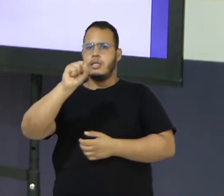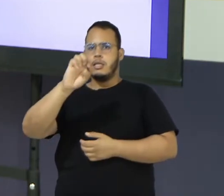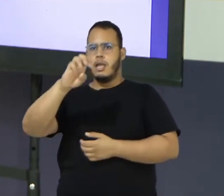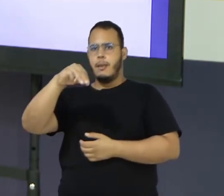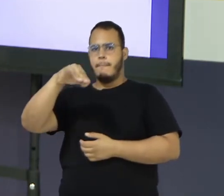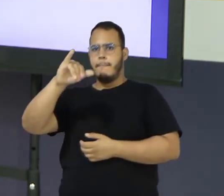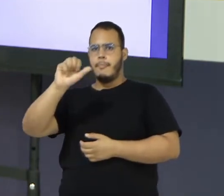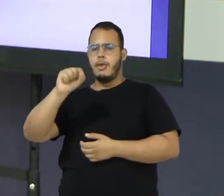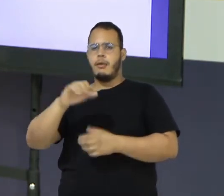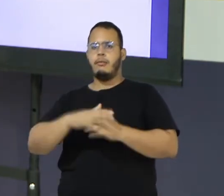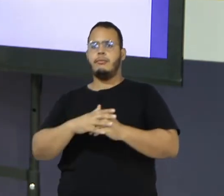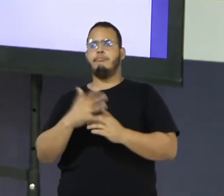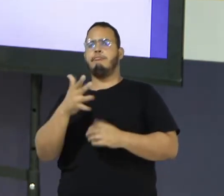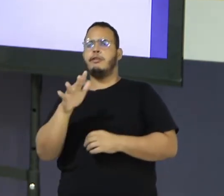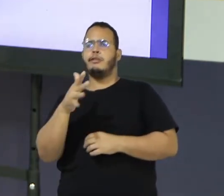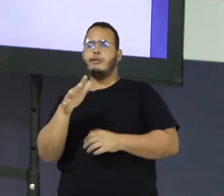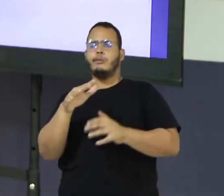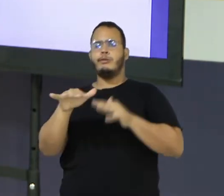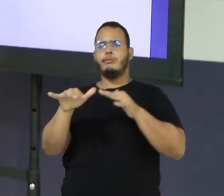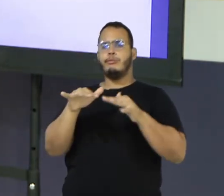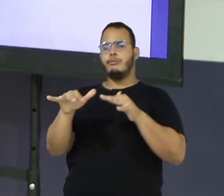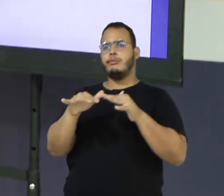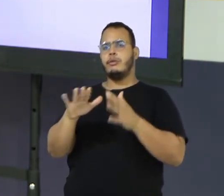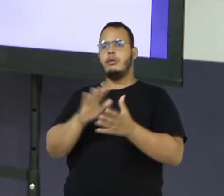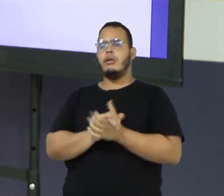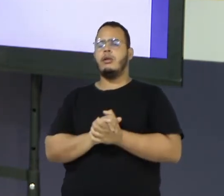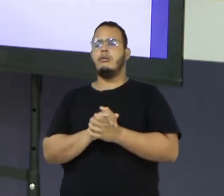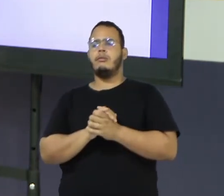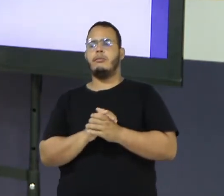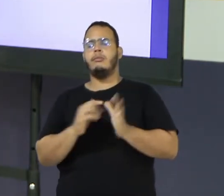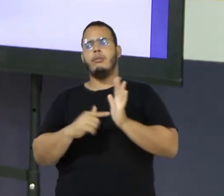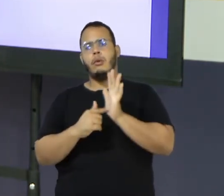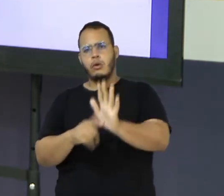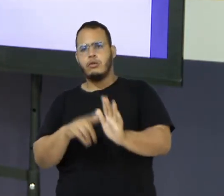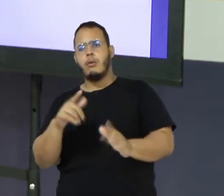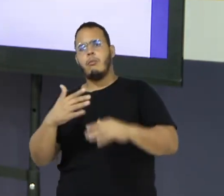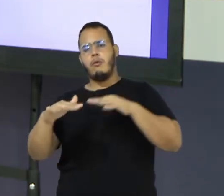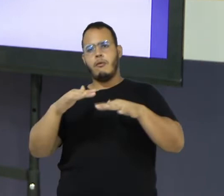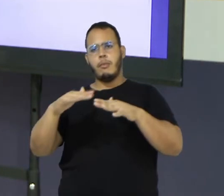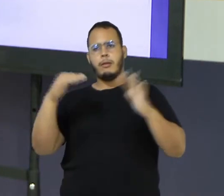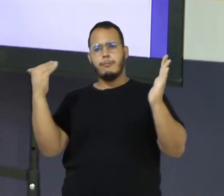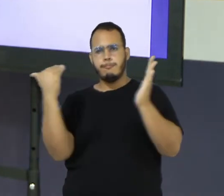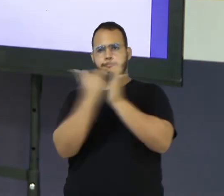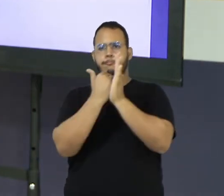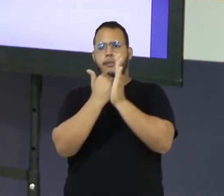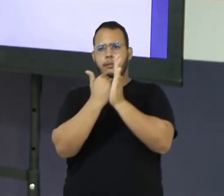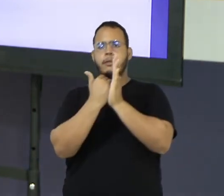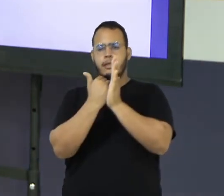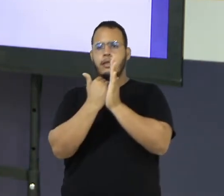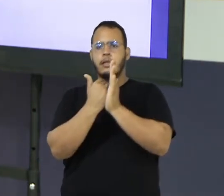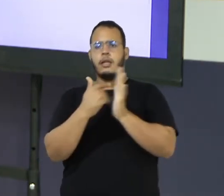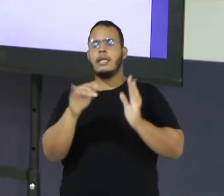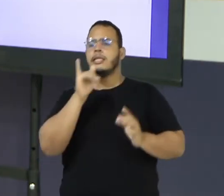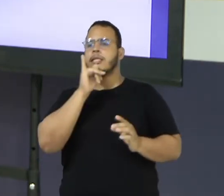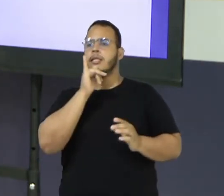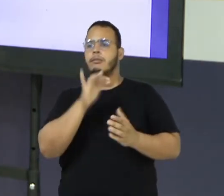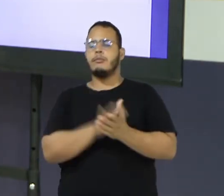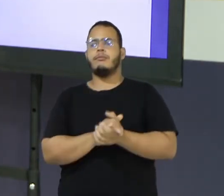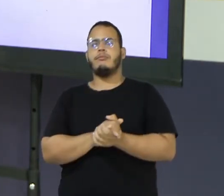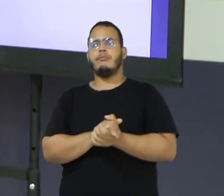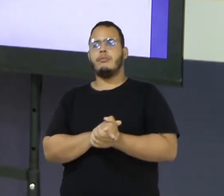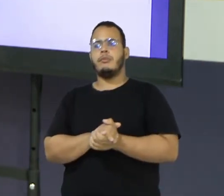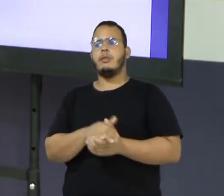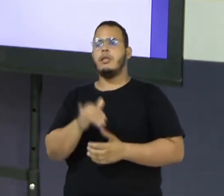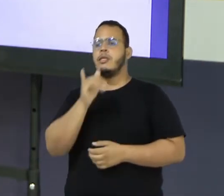semimóveis, que elas são aí. Elas apresentam uma movimentação, porém essa movimentação ela é limitada. Exemplo,